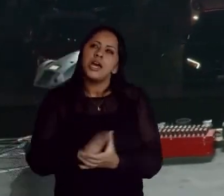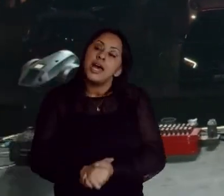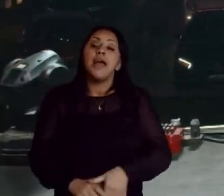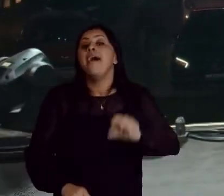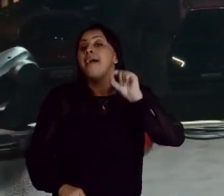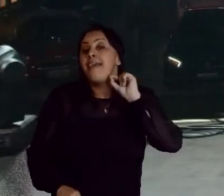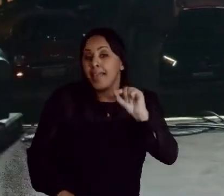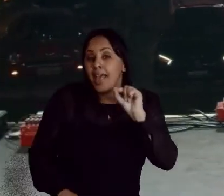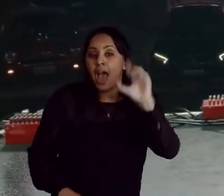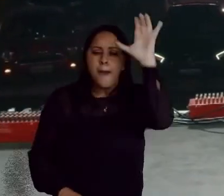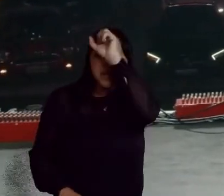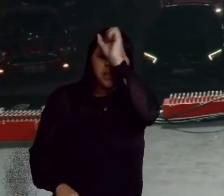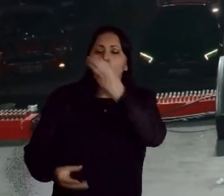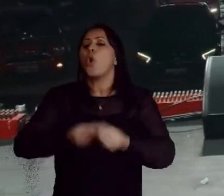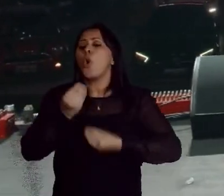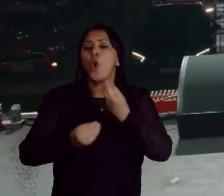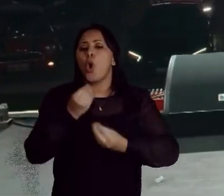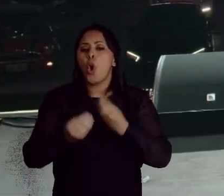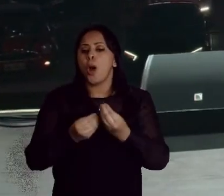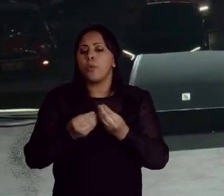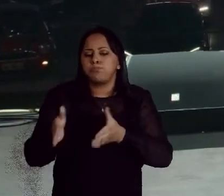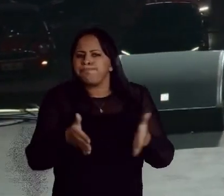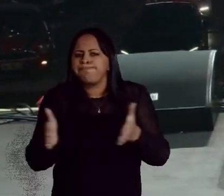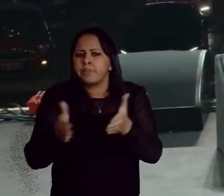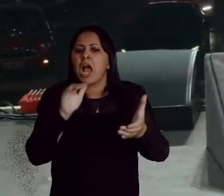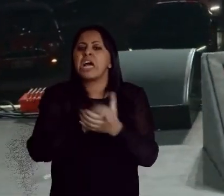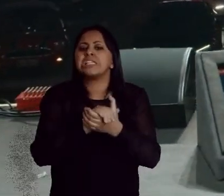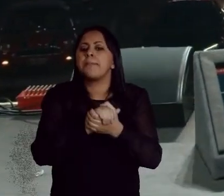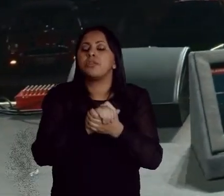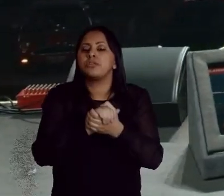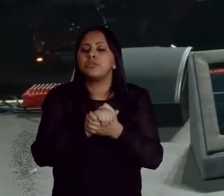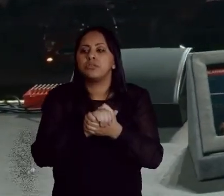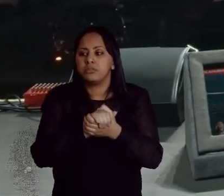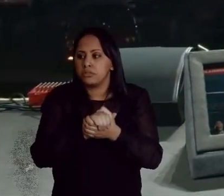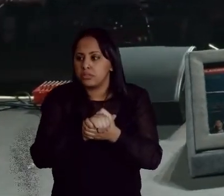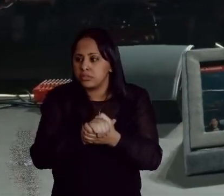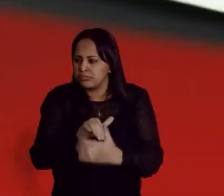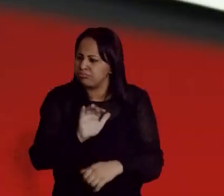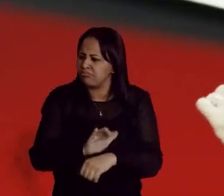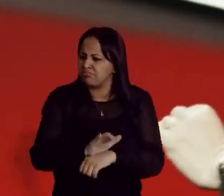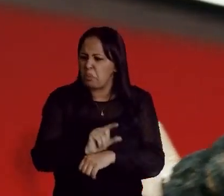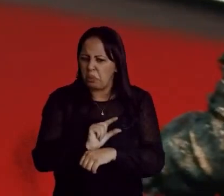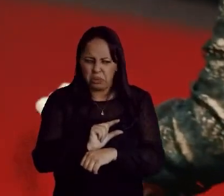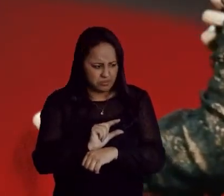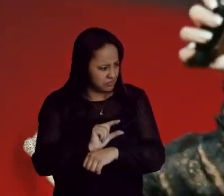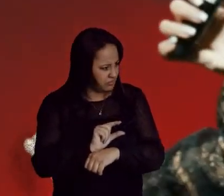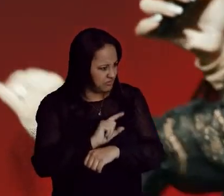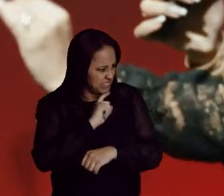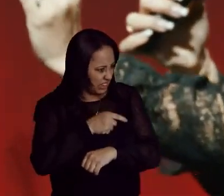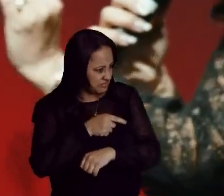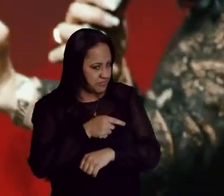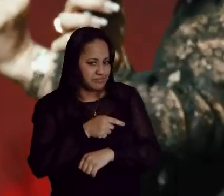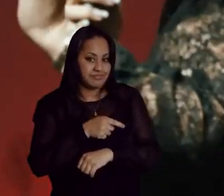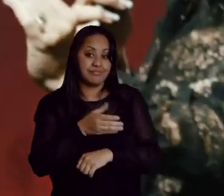Quem aprendeu como é que devia conduzir o casamento? Buzina. Ih, diminuiu. A